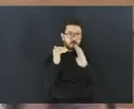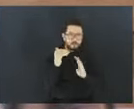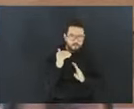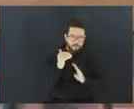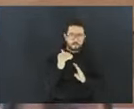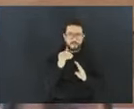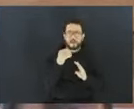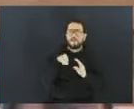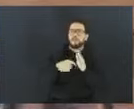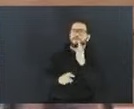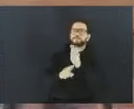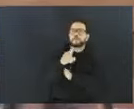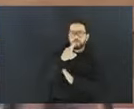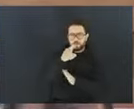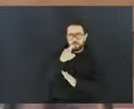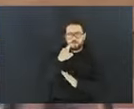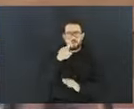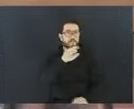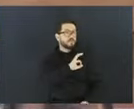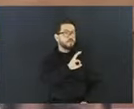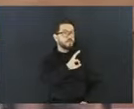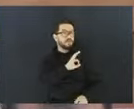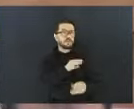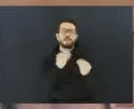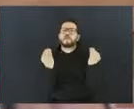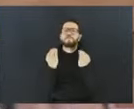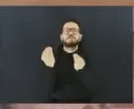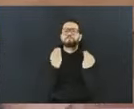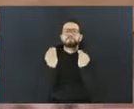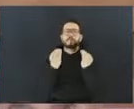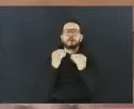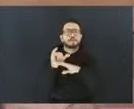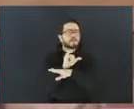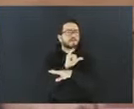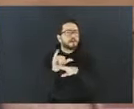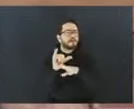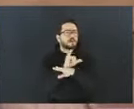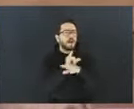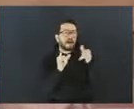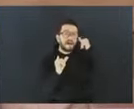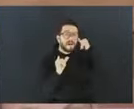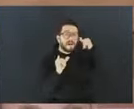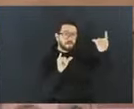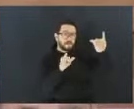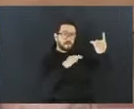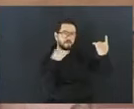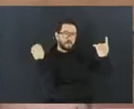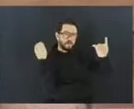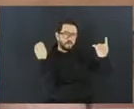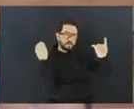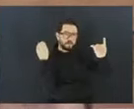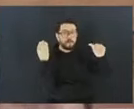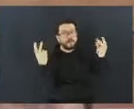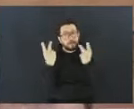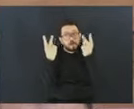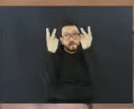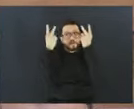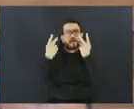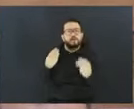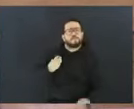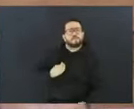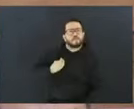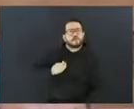corporação vai adotar ou já está adotando para diminuir a letalidade, para valorizar mais a vida, tanto das vítimas